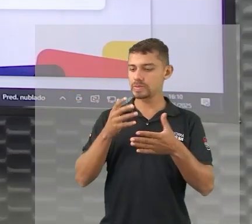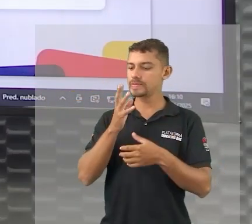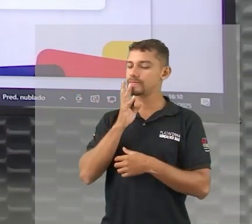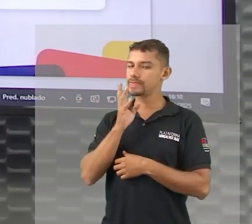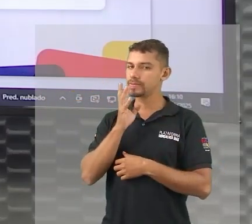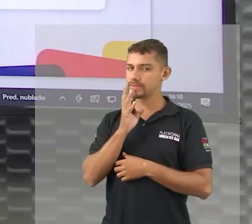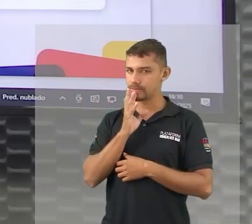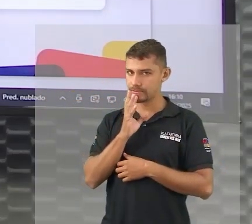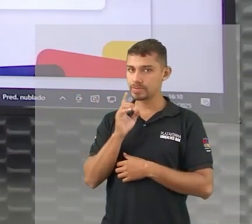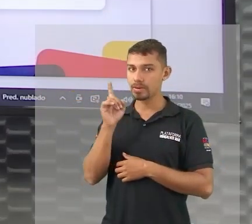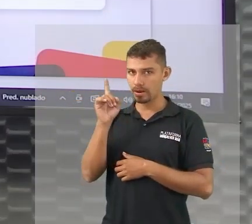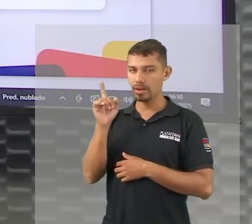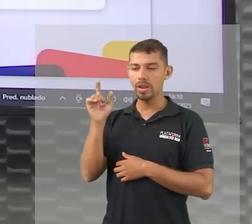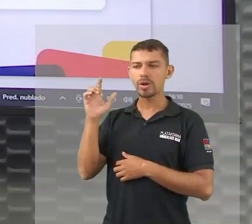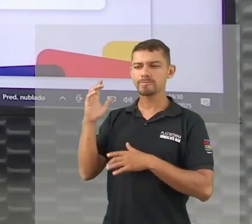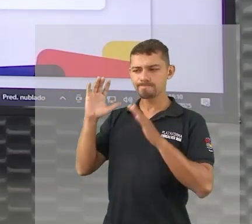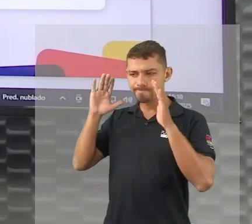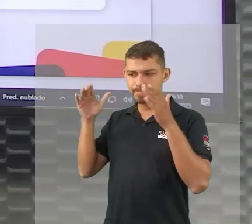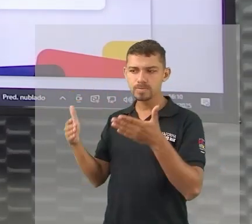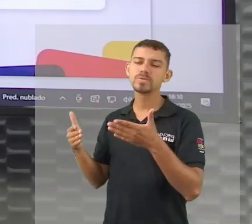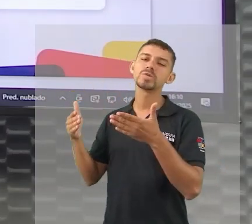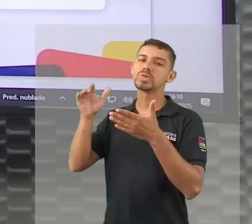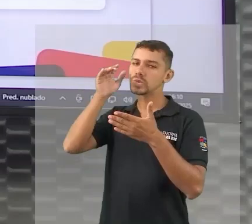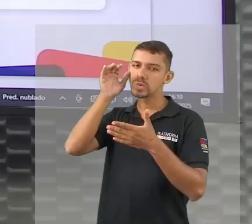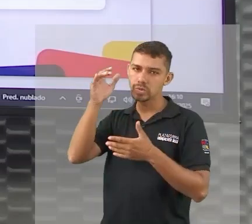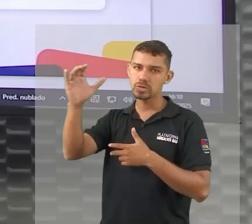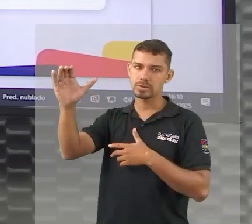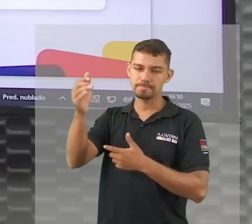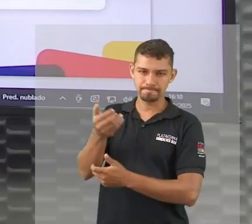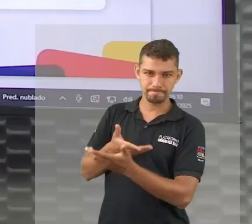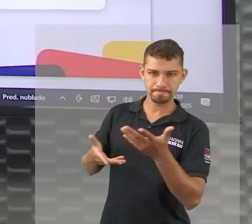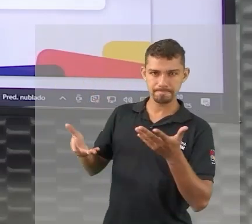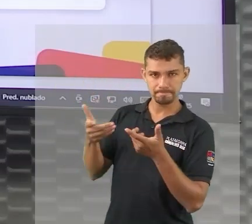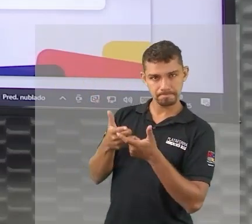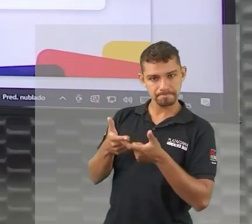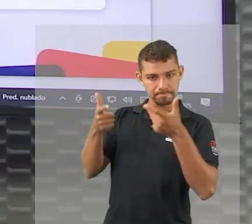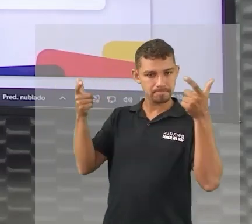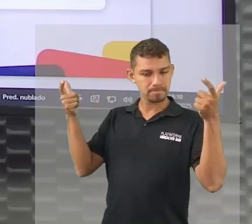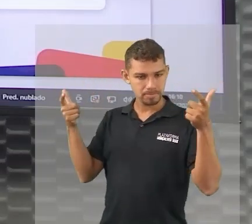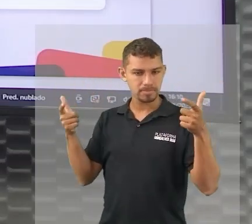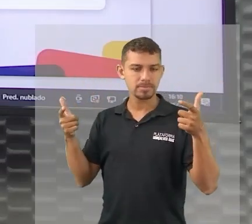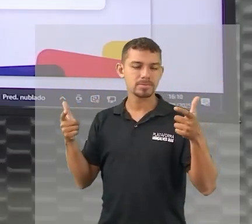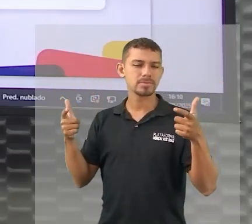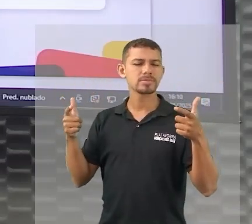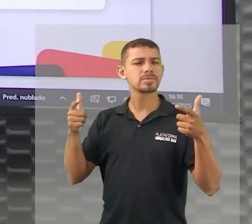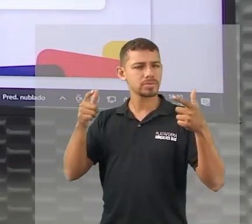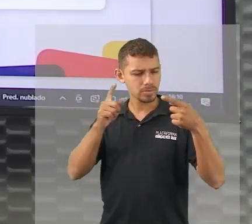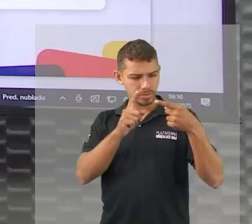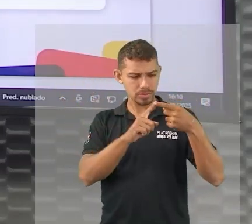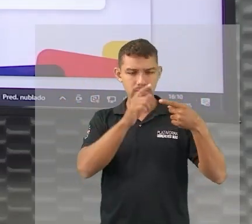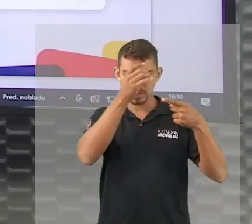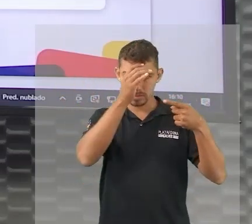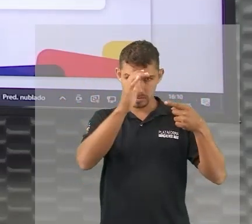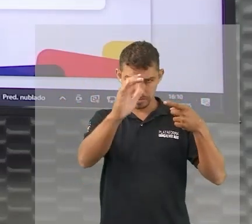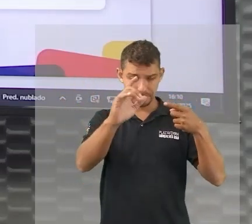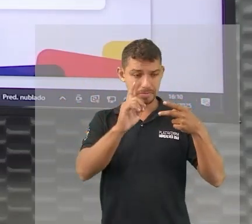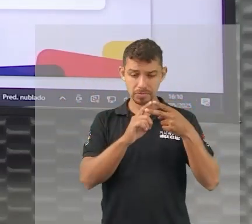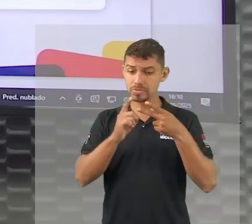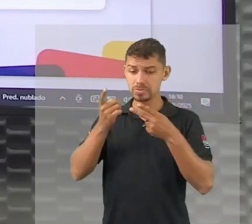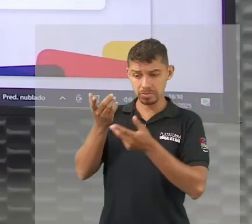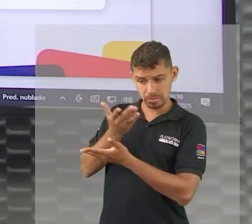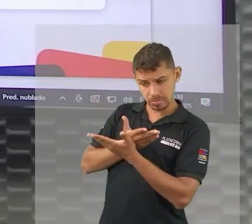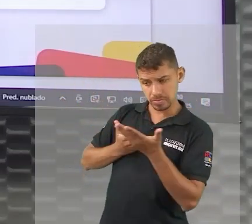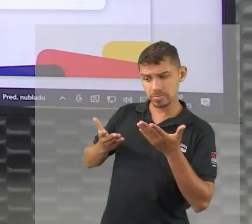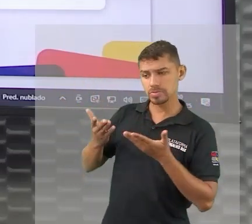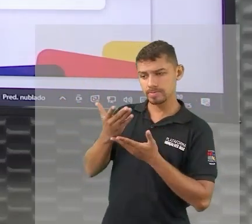como indústria cultural. Então, o que vai aparecer na aula de hoje, né? A ideia de cultura outra vez, a indústria cultural,